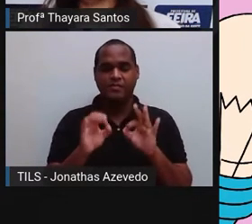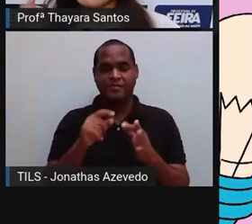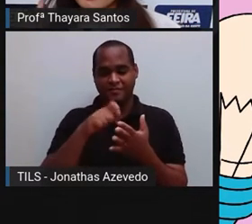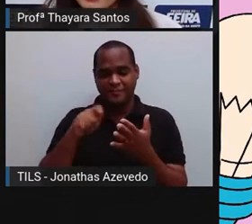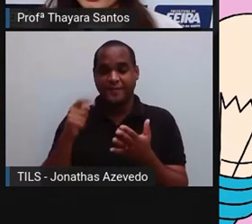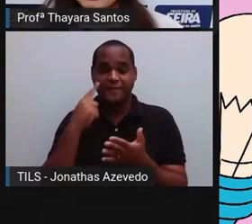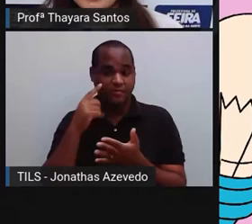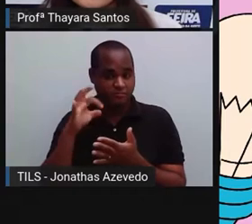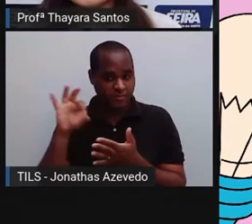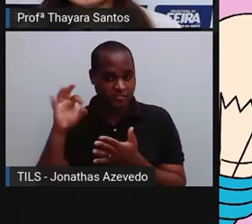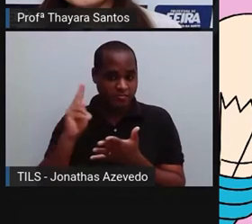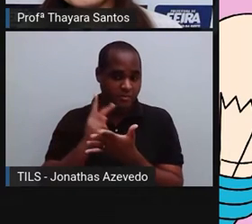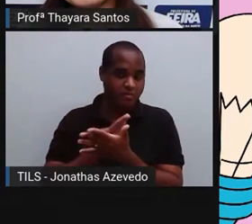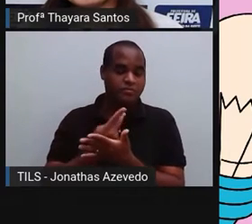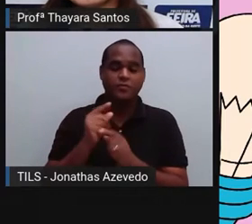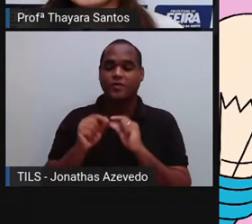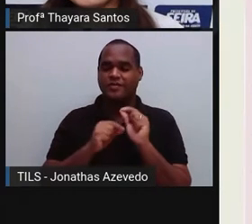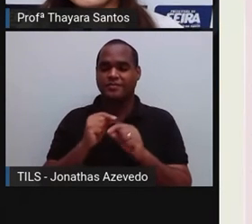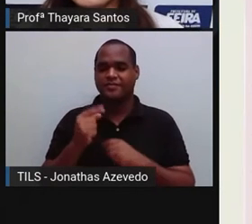bom? Então, bora lá.